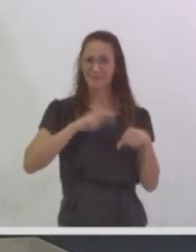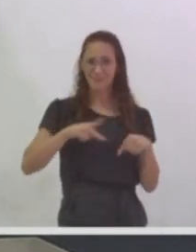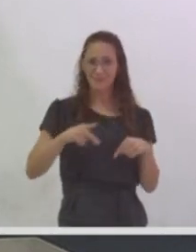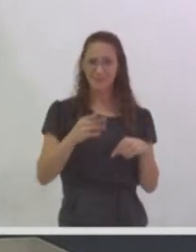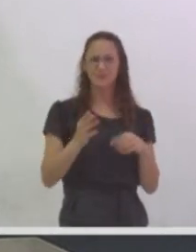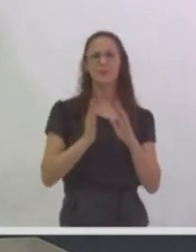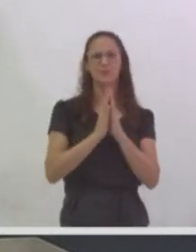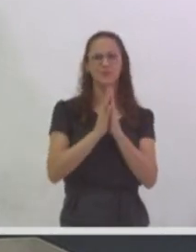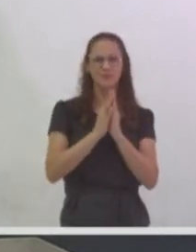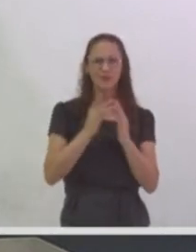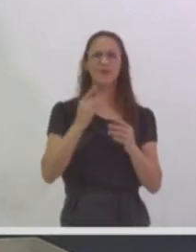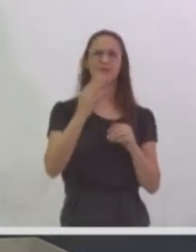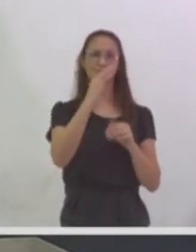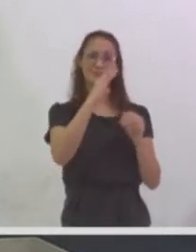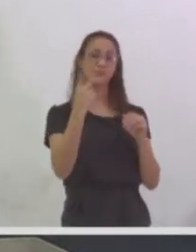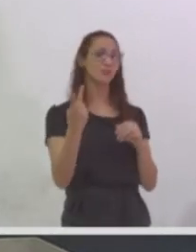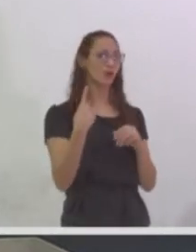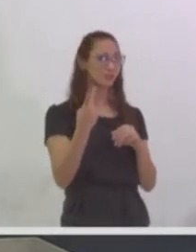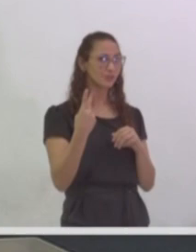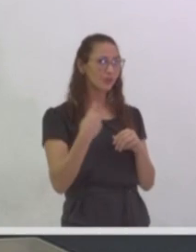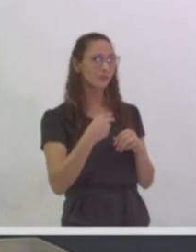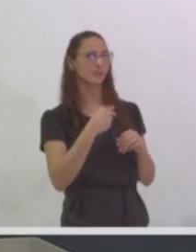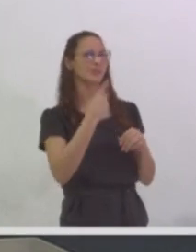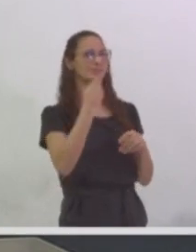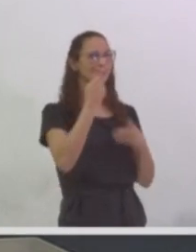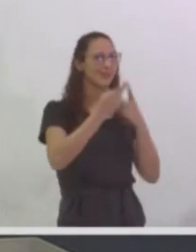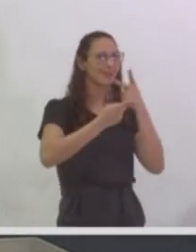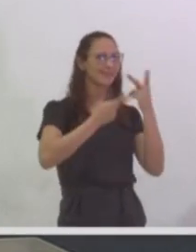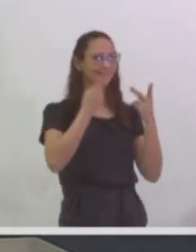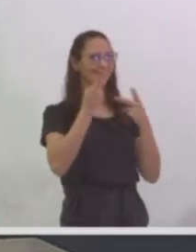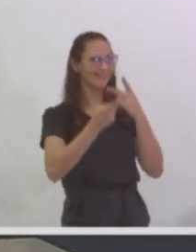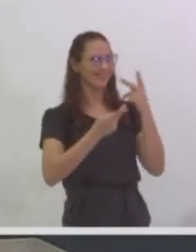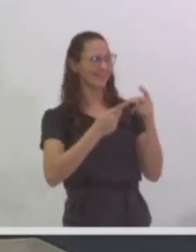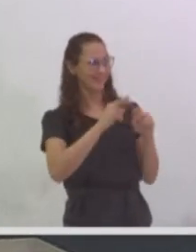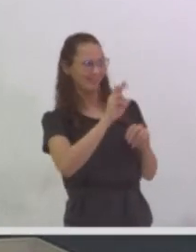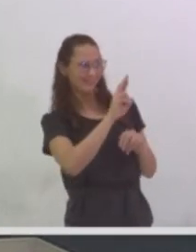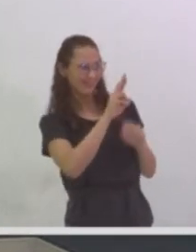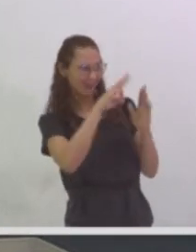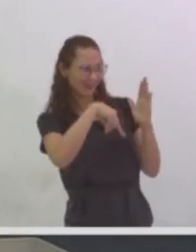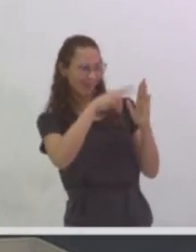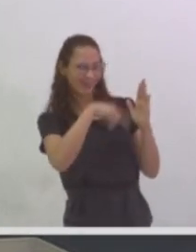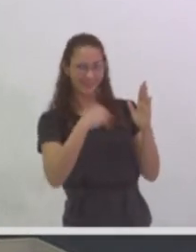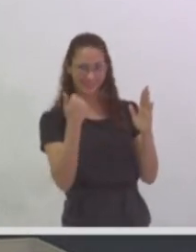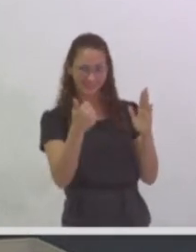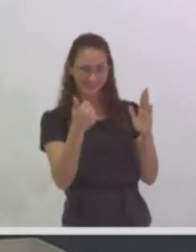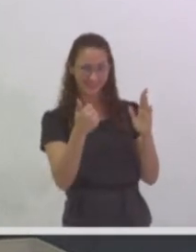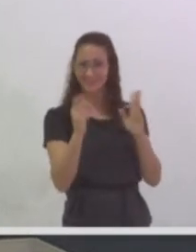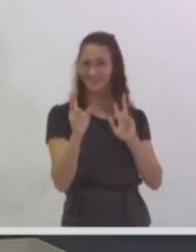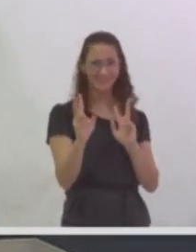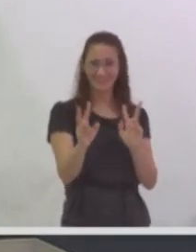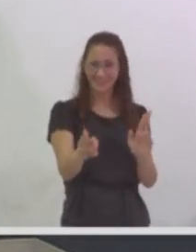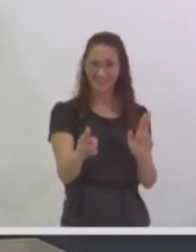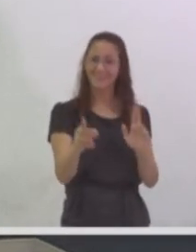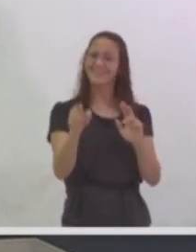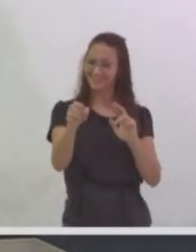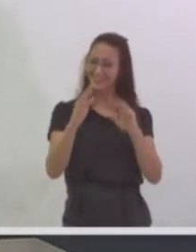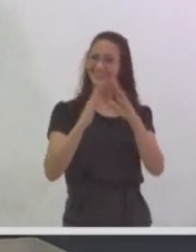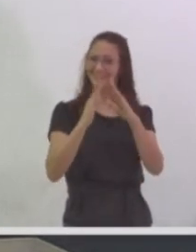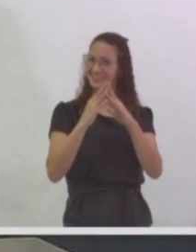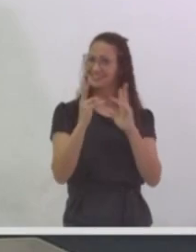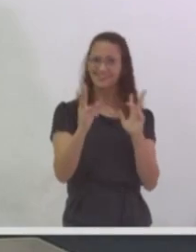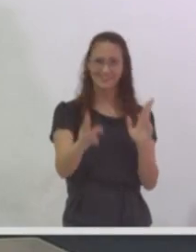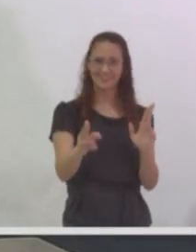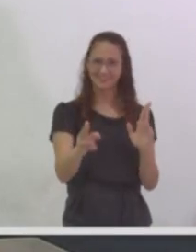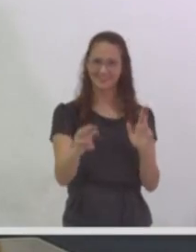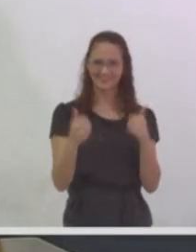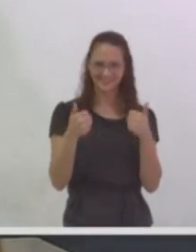estamos ensinando? Então, conforme eu vou falando aqui, você vai repetindo aí para a gente reforçar o aprendizado. Legal? Agora vamos